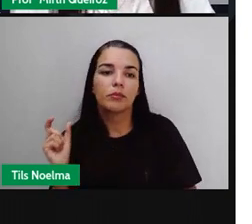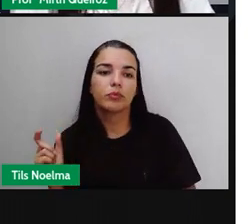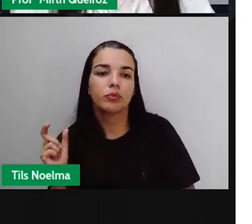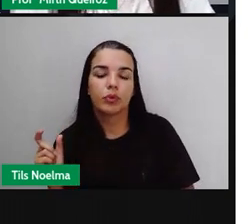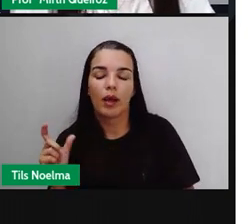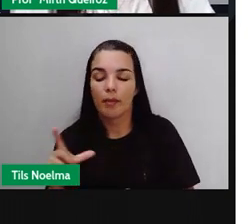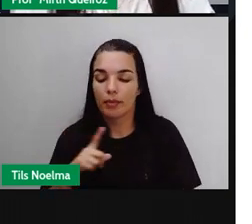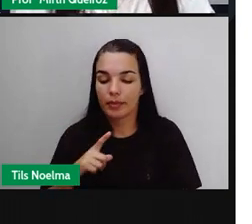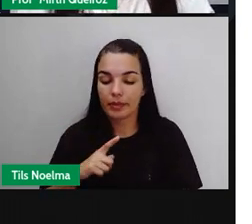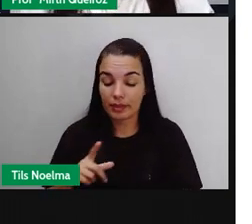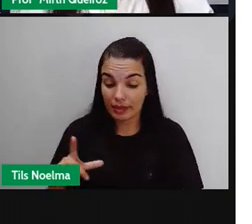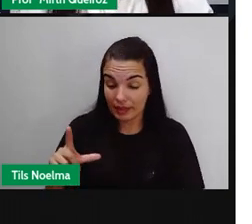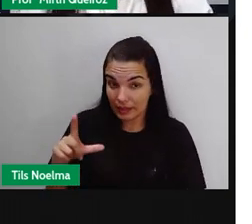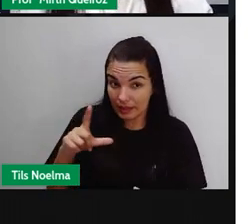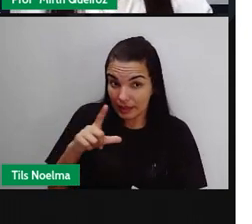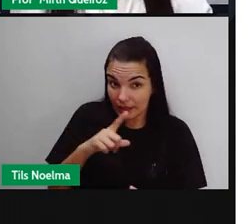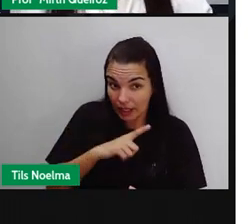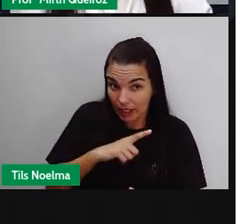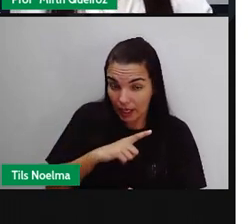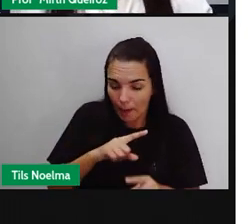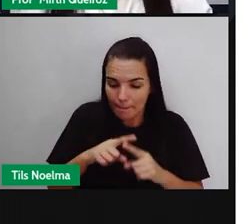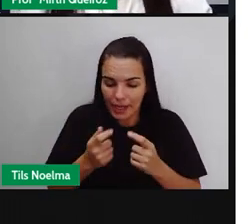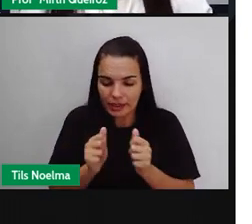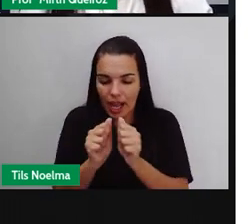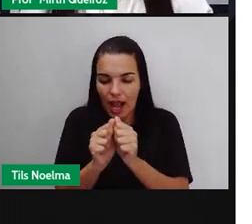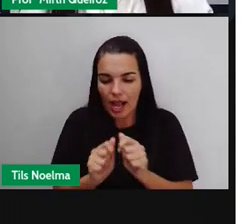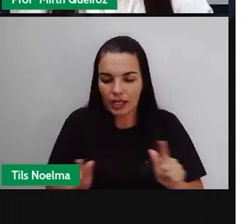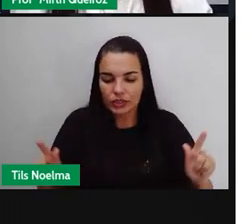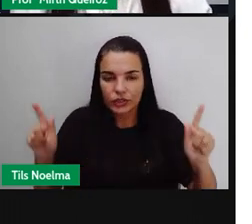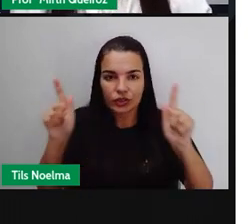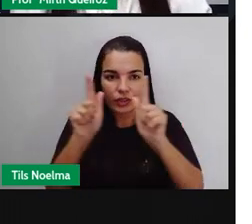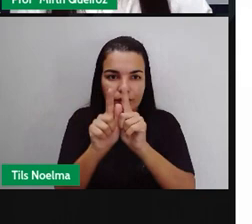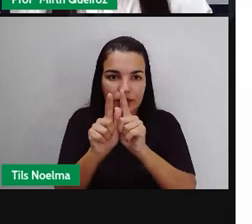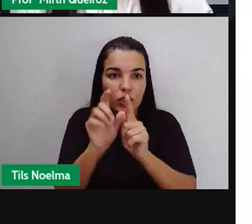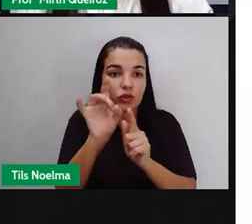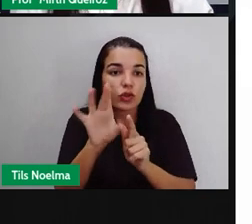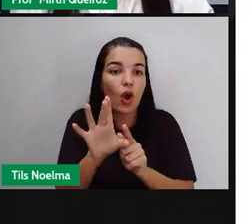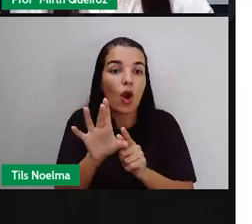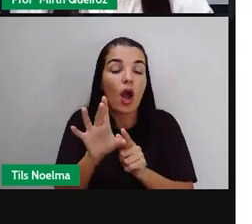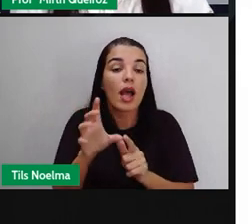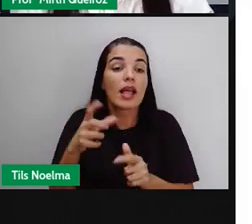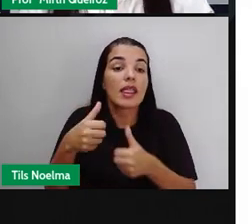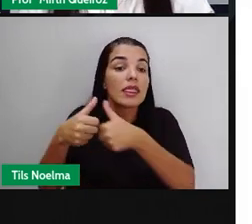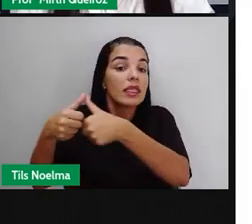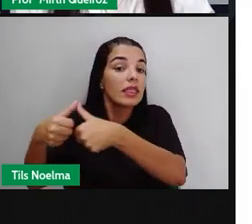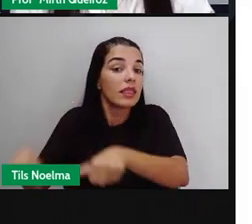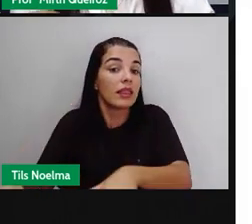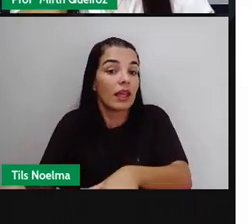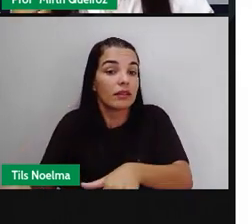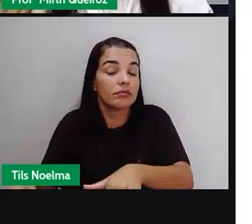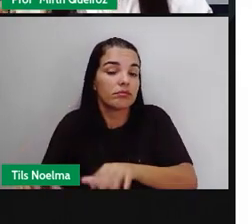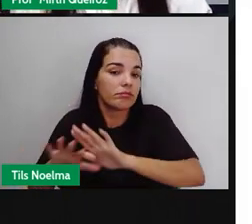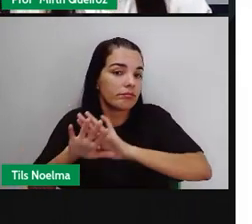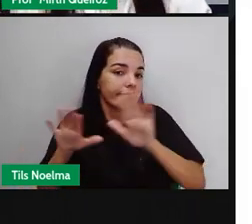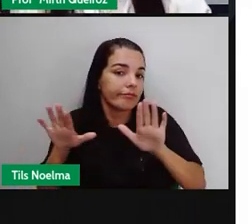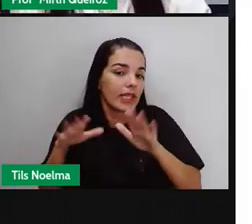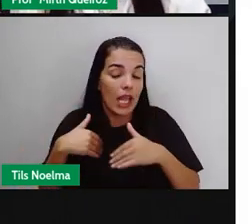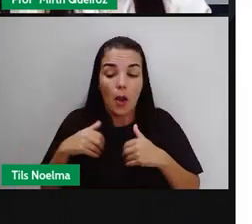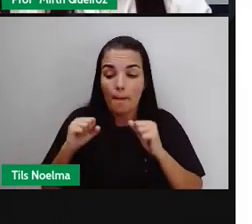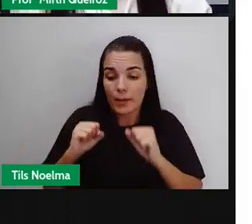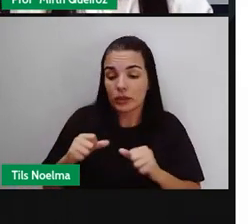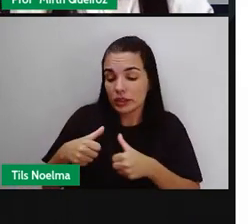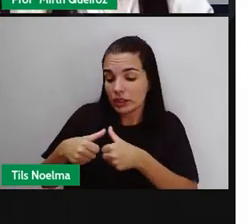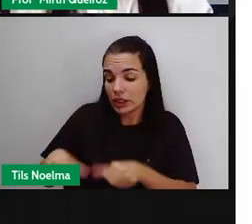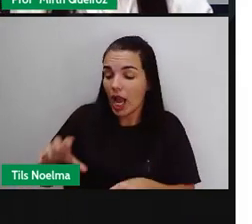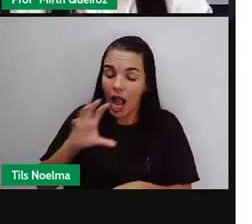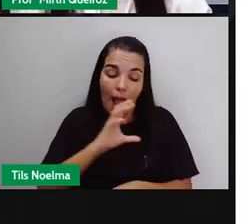ter. Já adjetivo é tudo aquilo que a gente pode ser ou estar. Então, eu posso ser amorosa